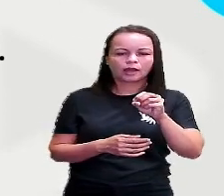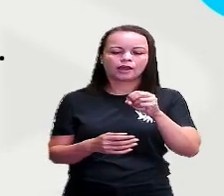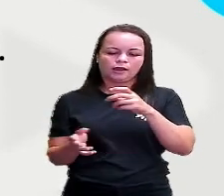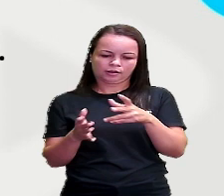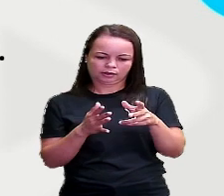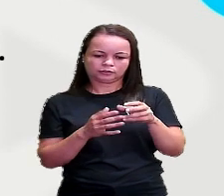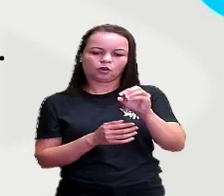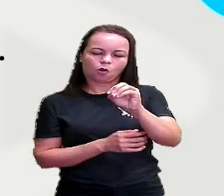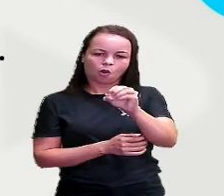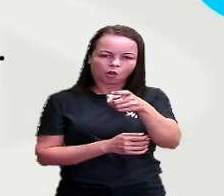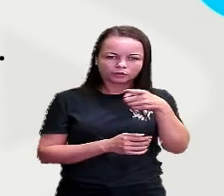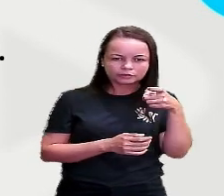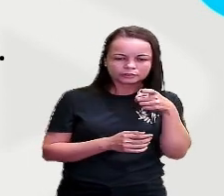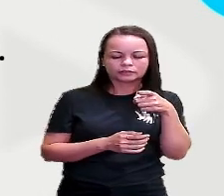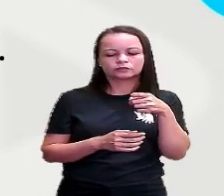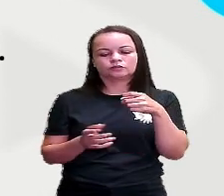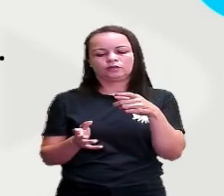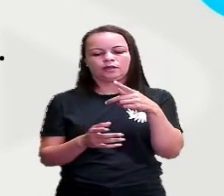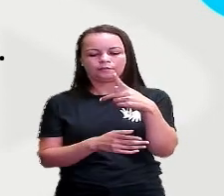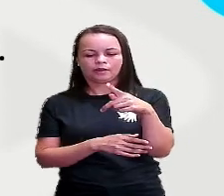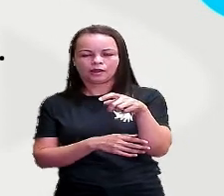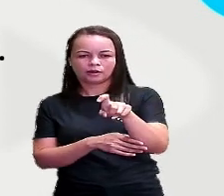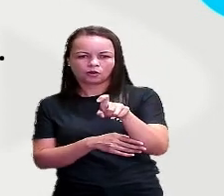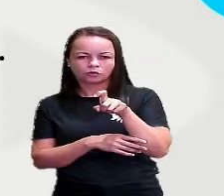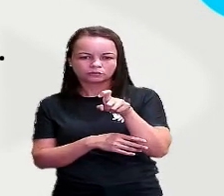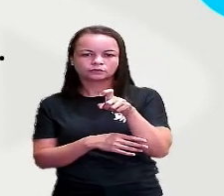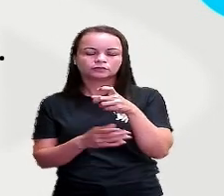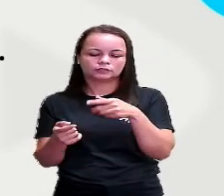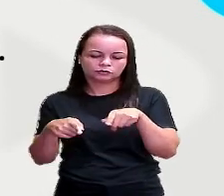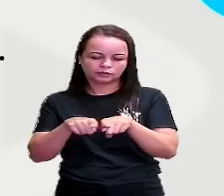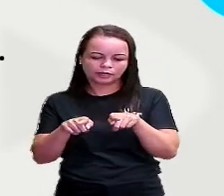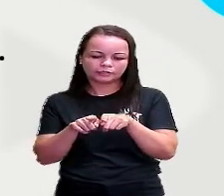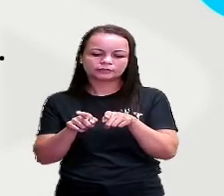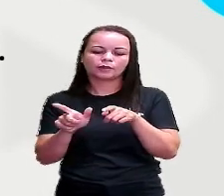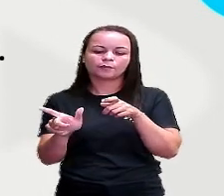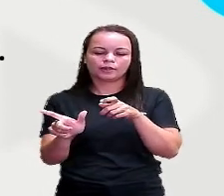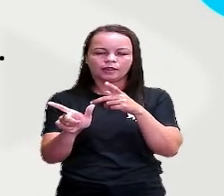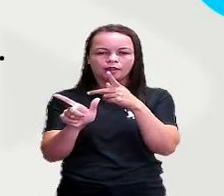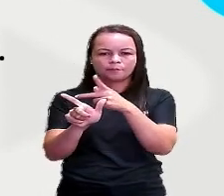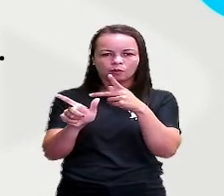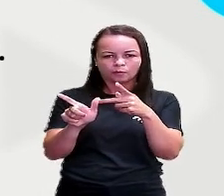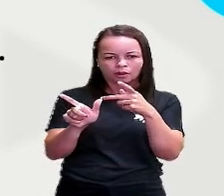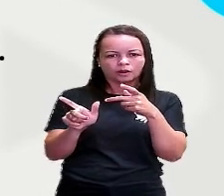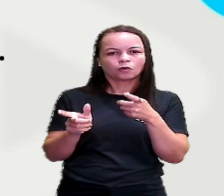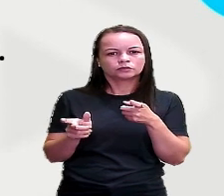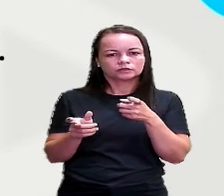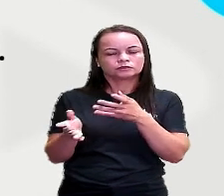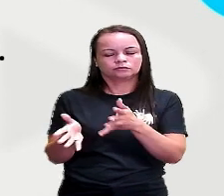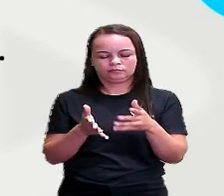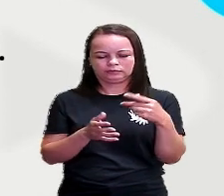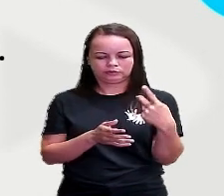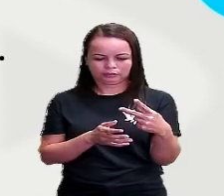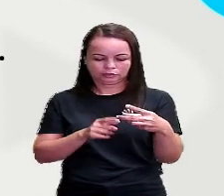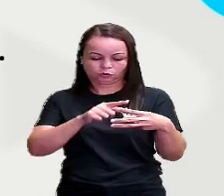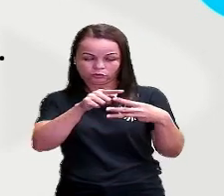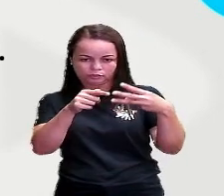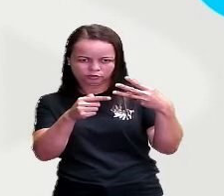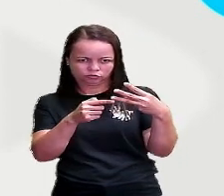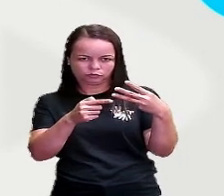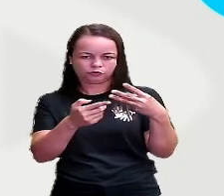a palavra pode ter 10 sílabas, só conta até aí. Vai ser uma dessas 3 a tônica, tá